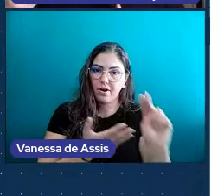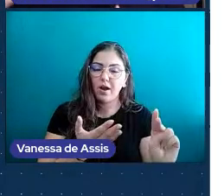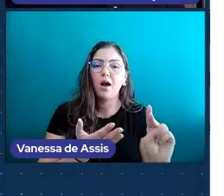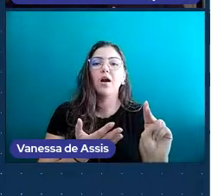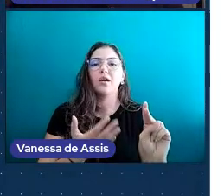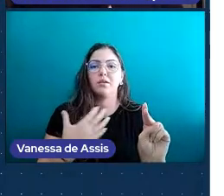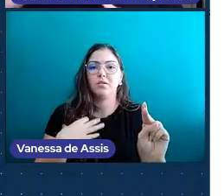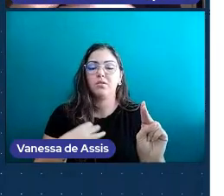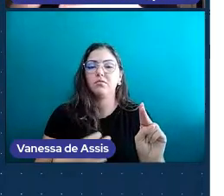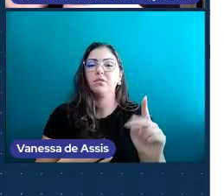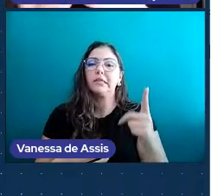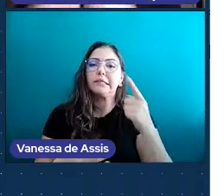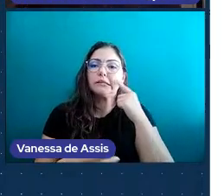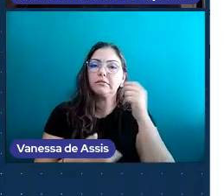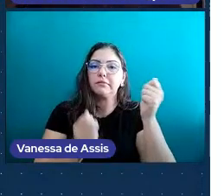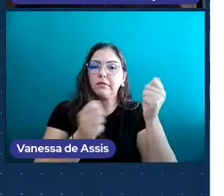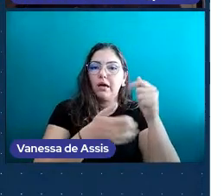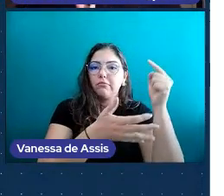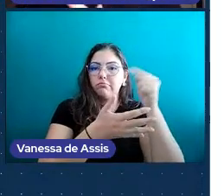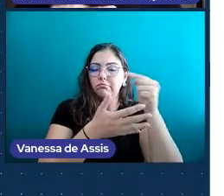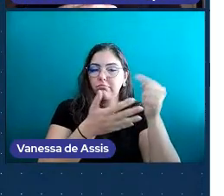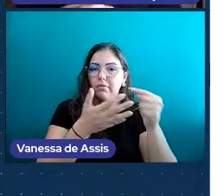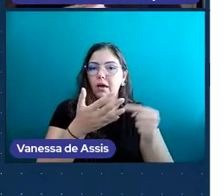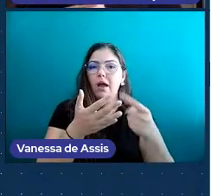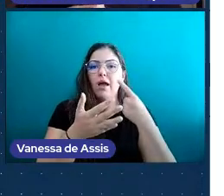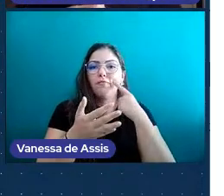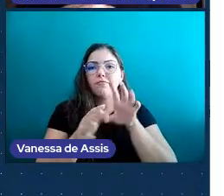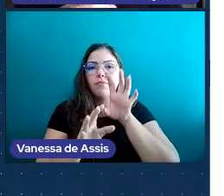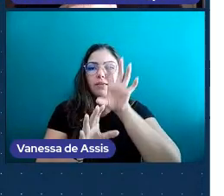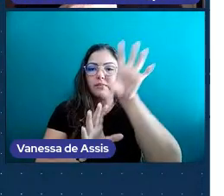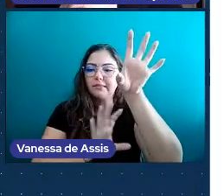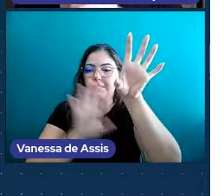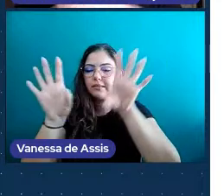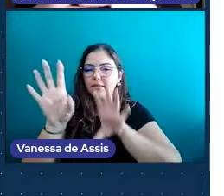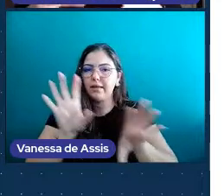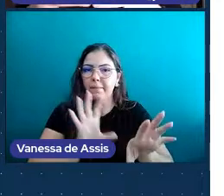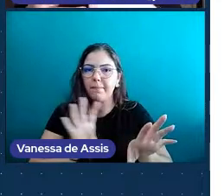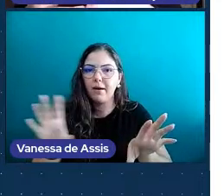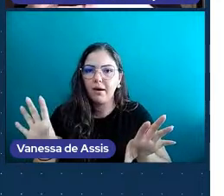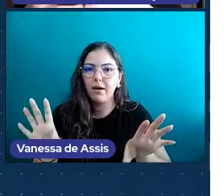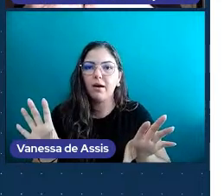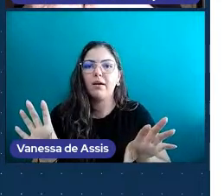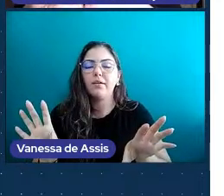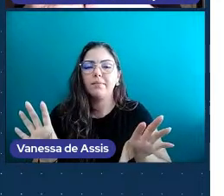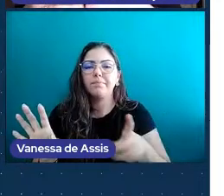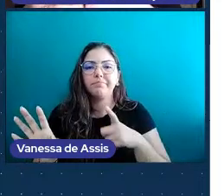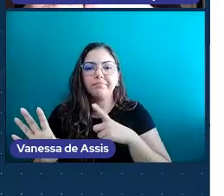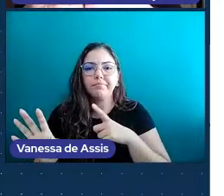então, levar a diferentes delineamentos. Então, a gente tem